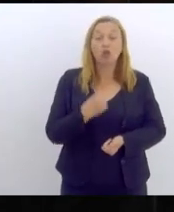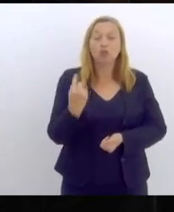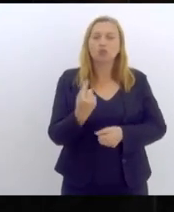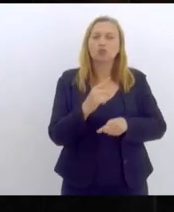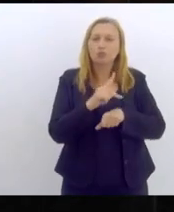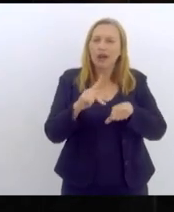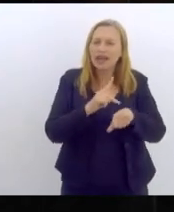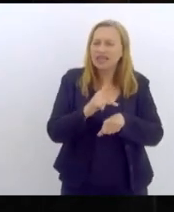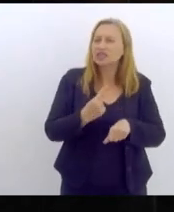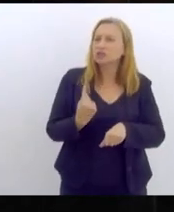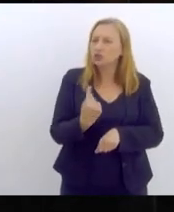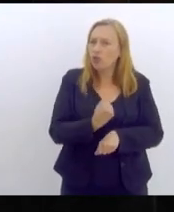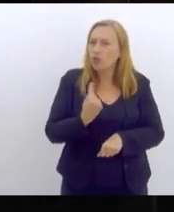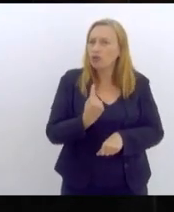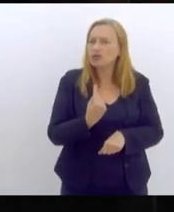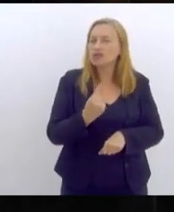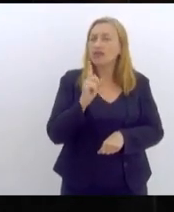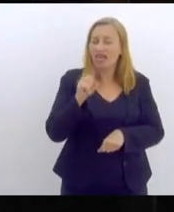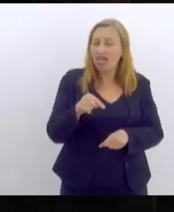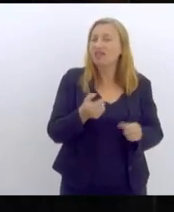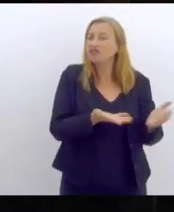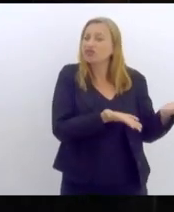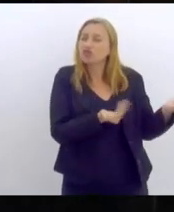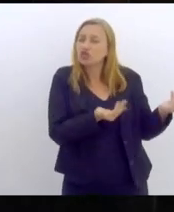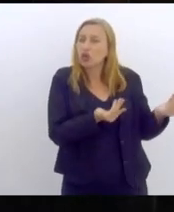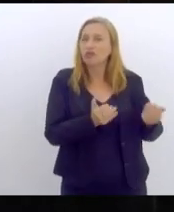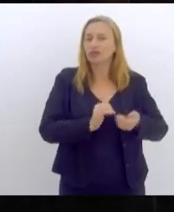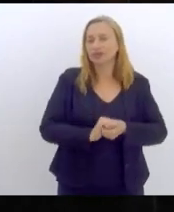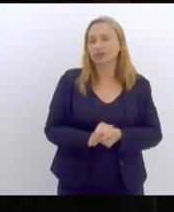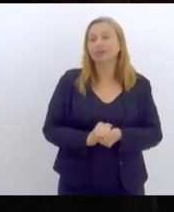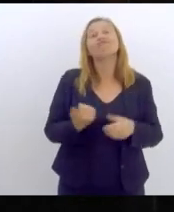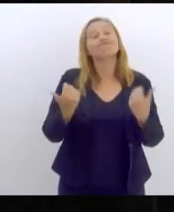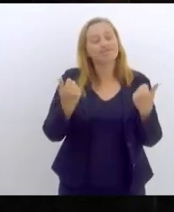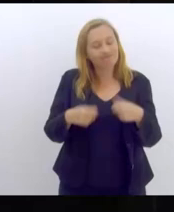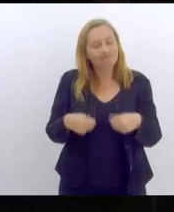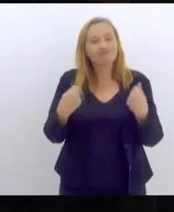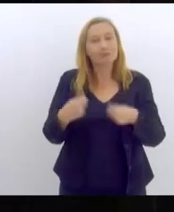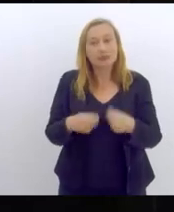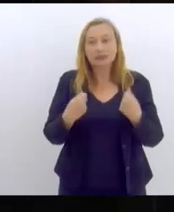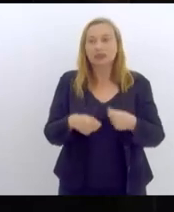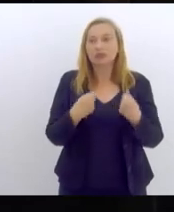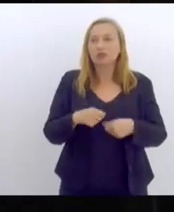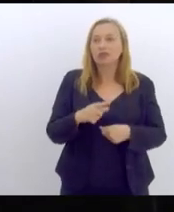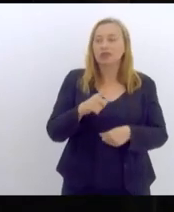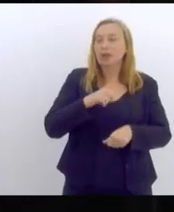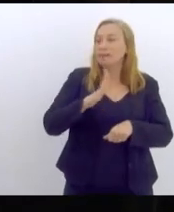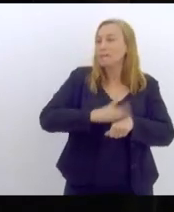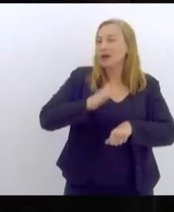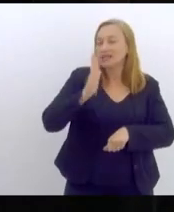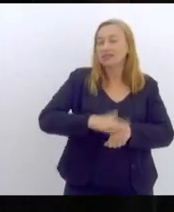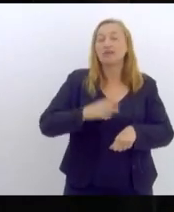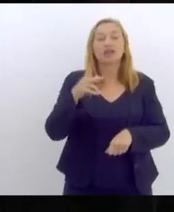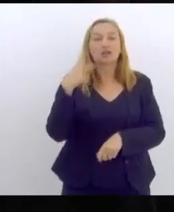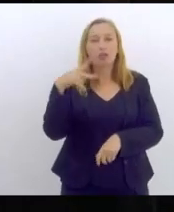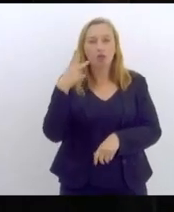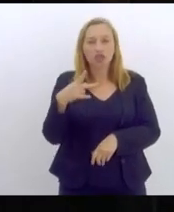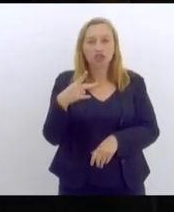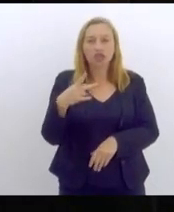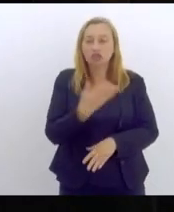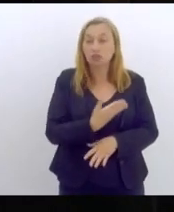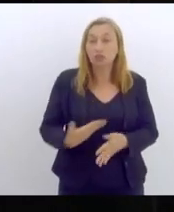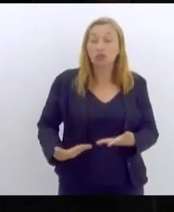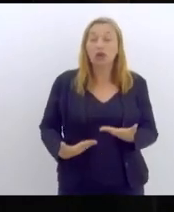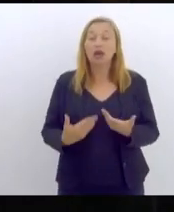país é um país de jovens e nós precisamos ter mais e mais políticas para